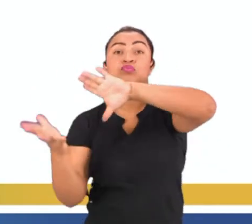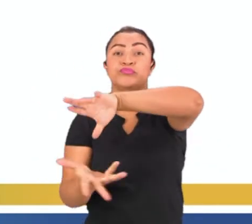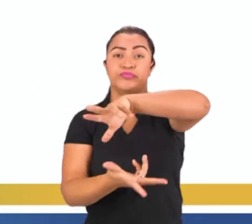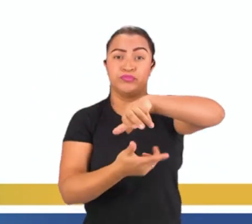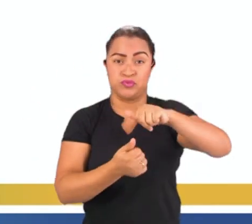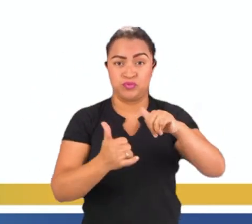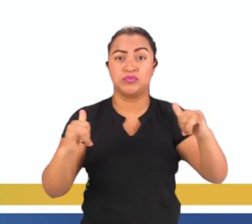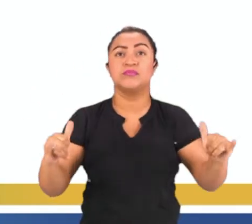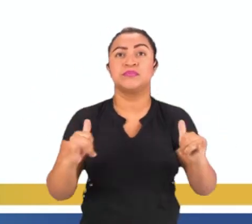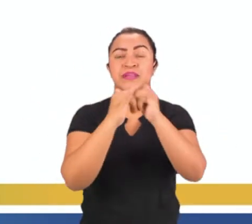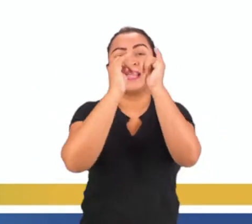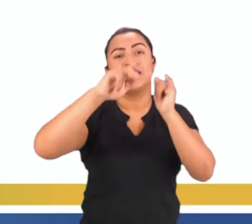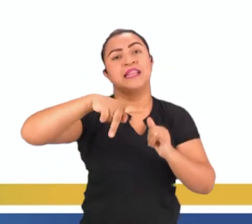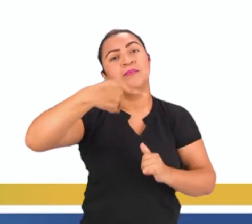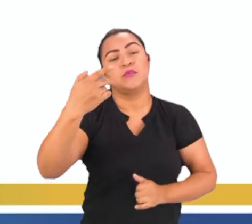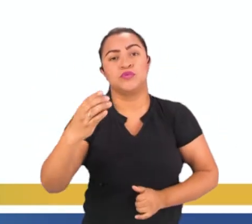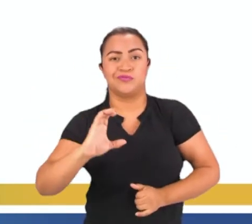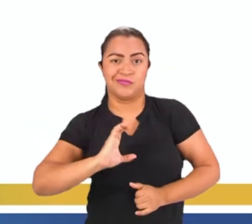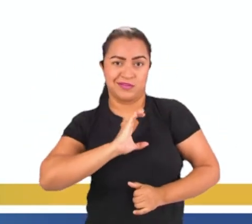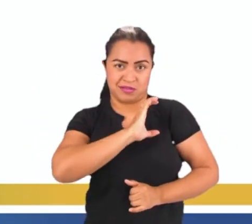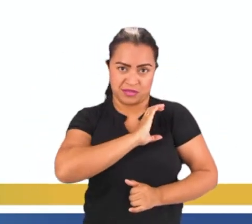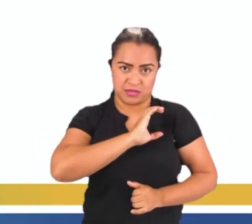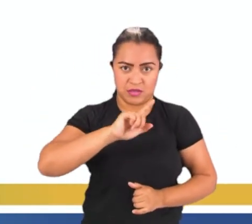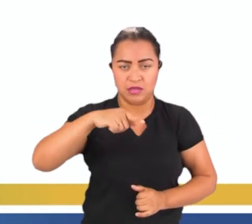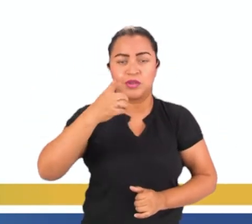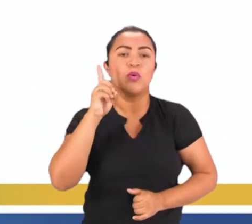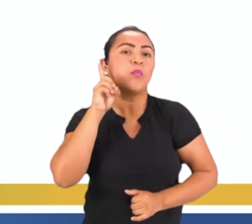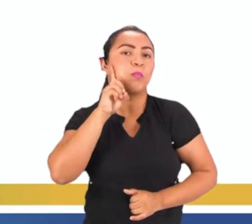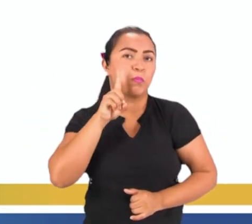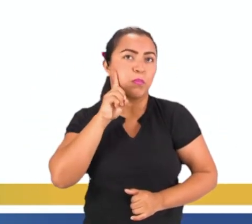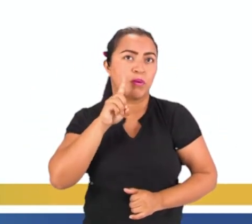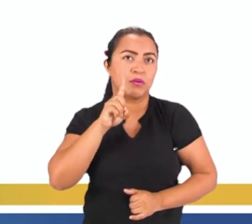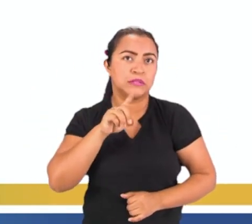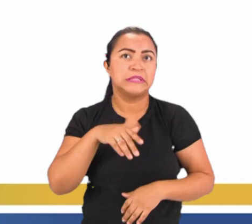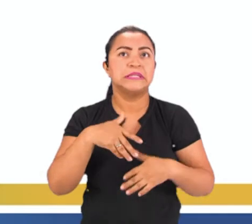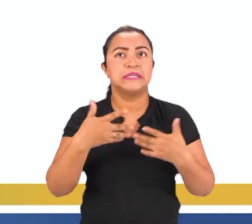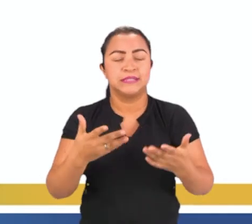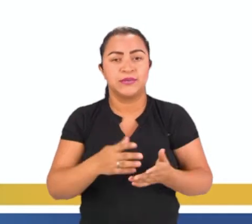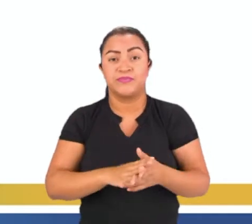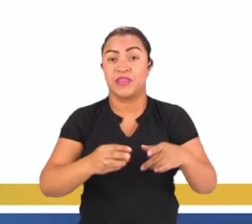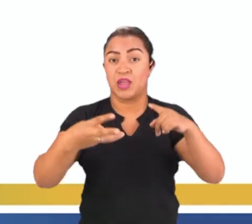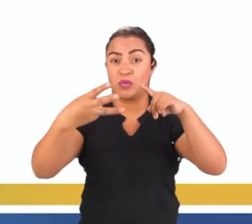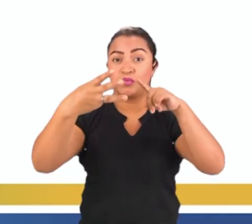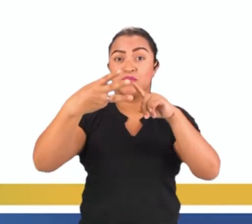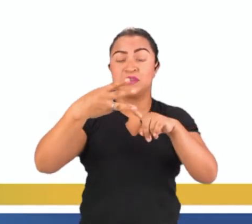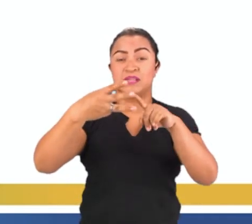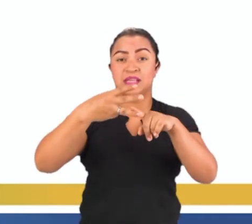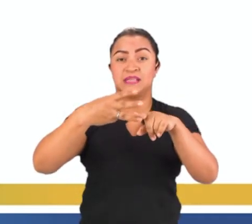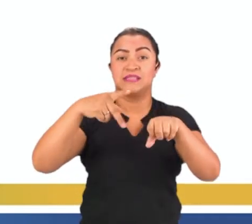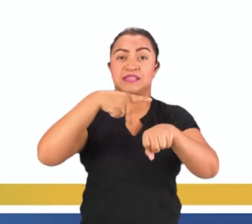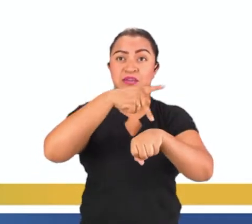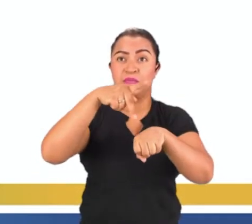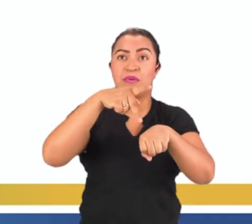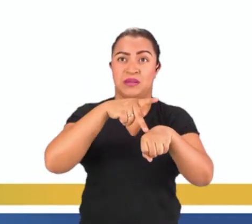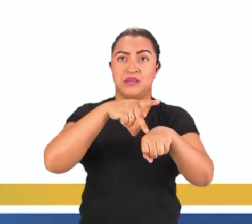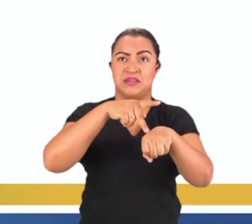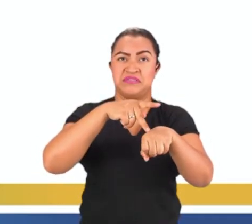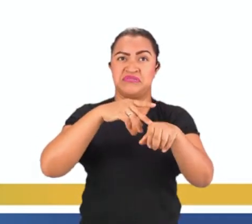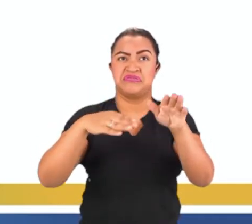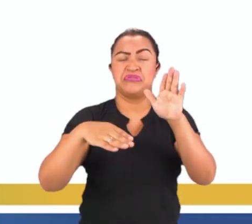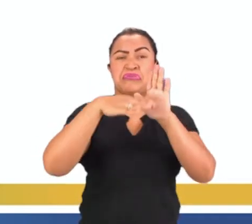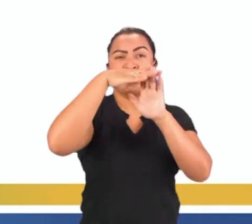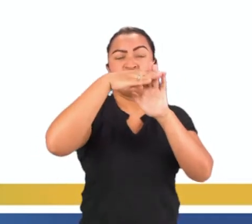depois do Canadá e dos Estados Unidos. Além disso, é o terceiro país com maior potencial